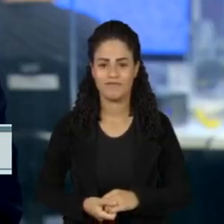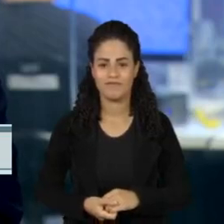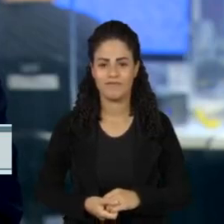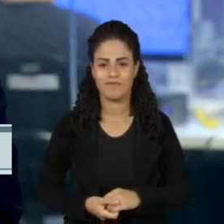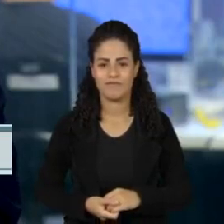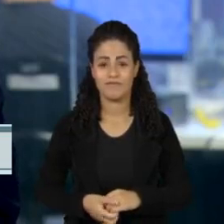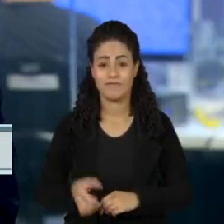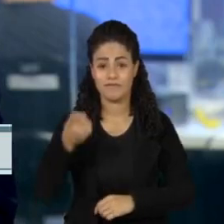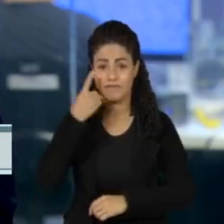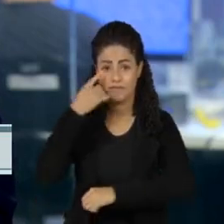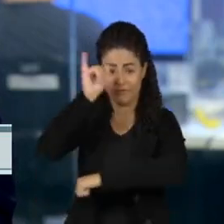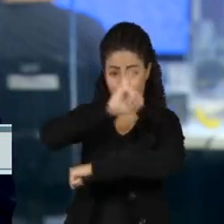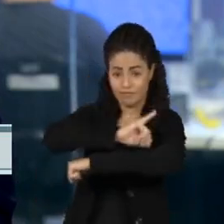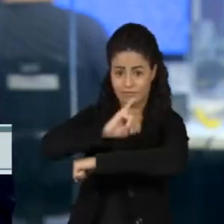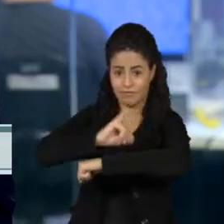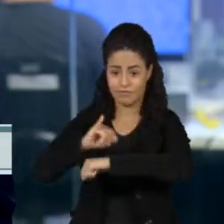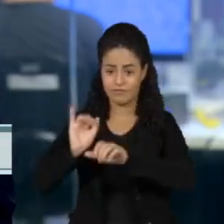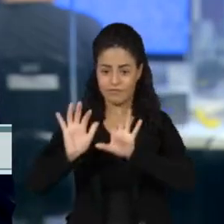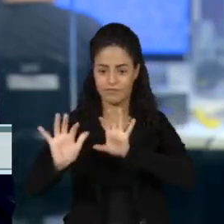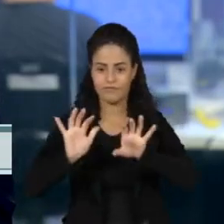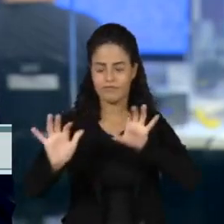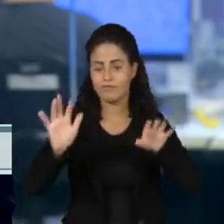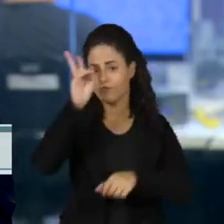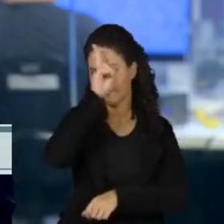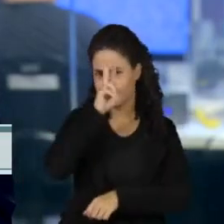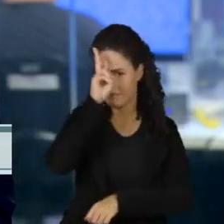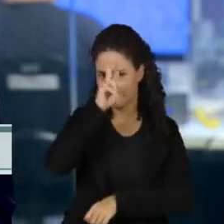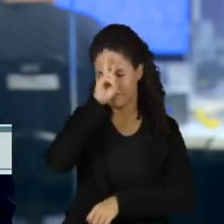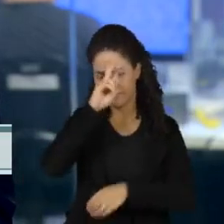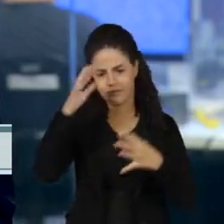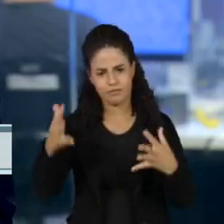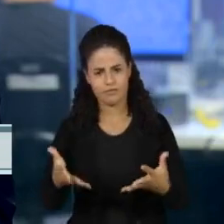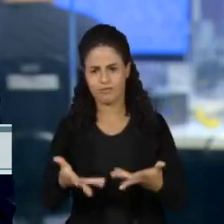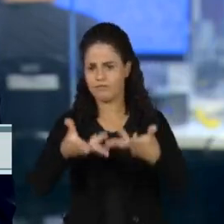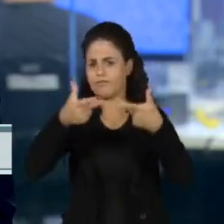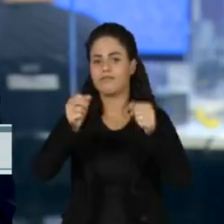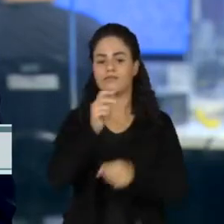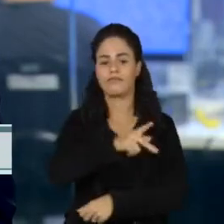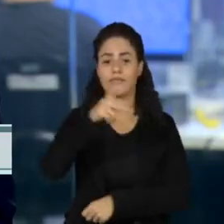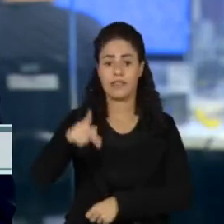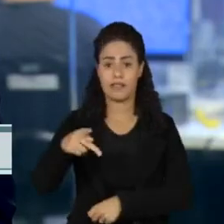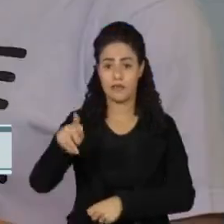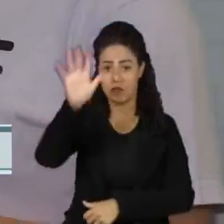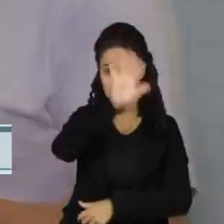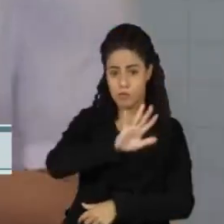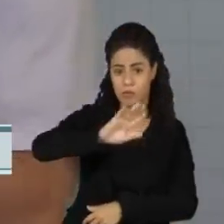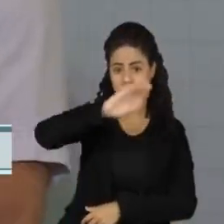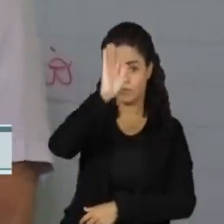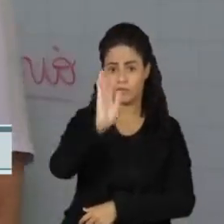Uma exposição em São Paulo destaca histórias inspiradoras de professores de todo o país.